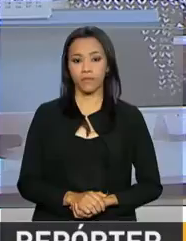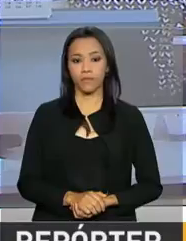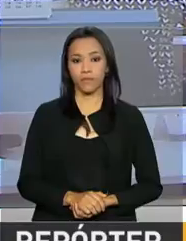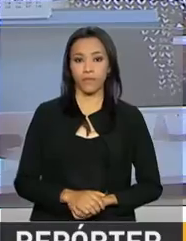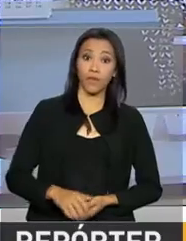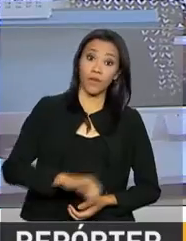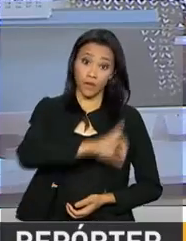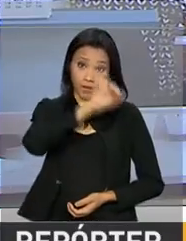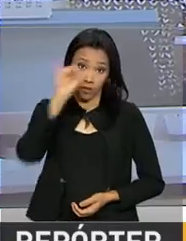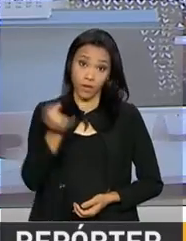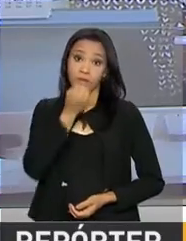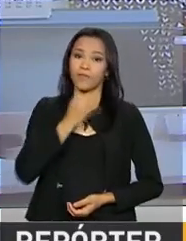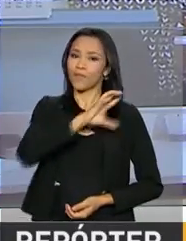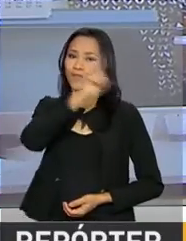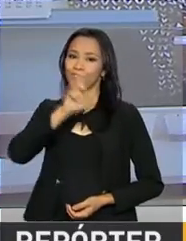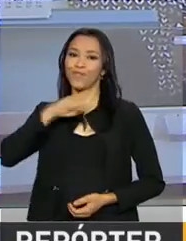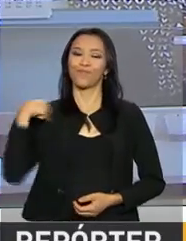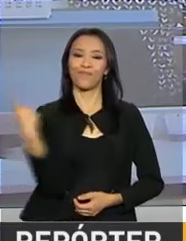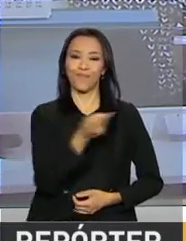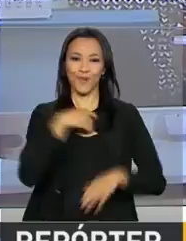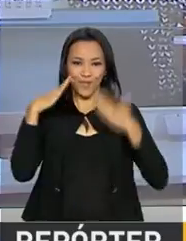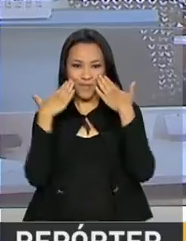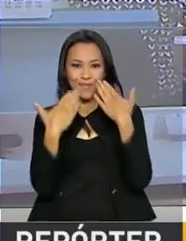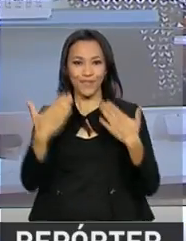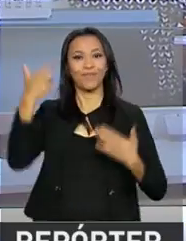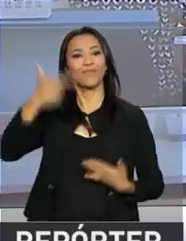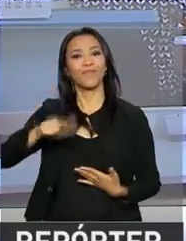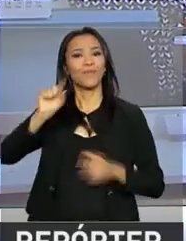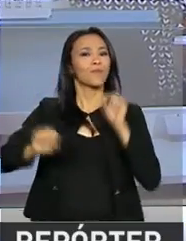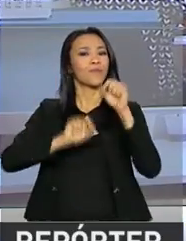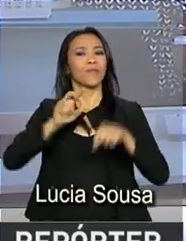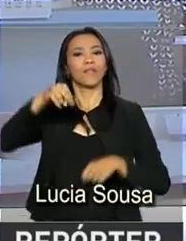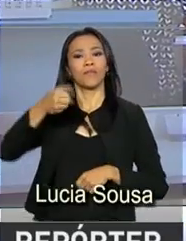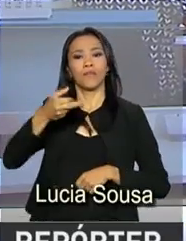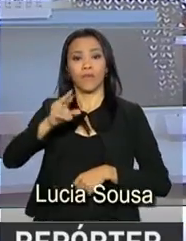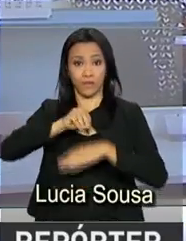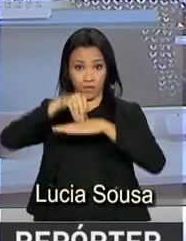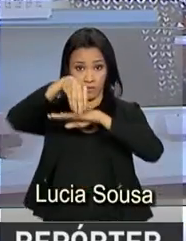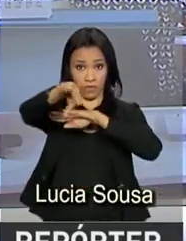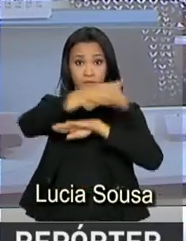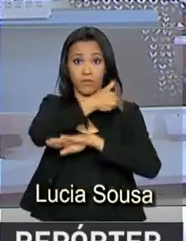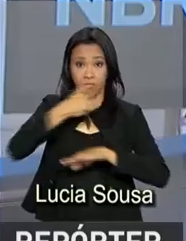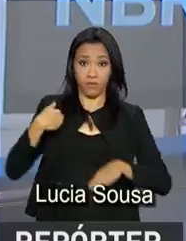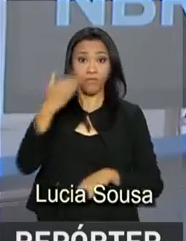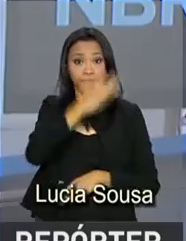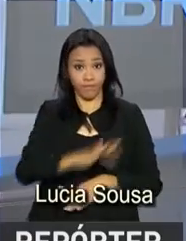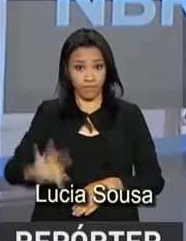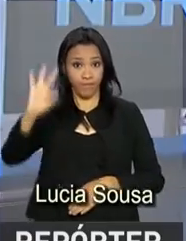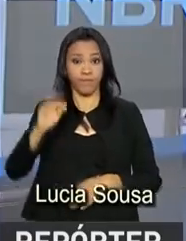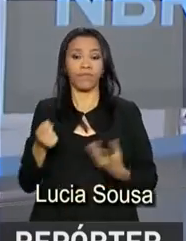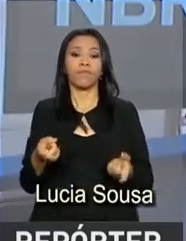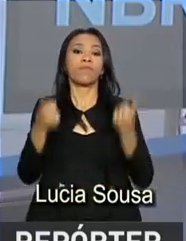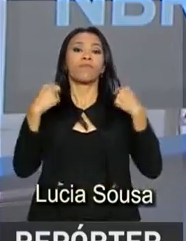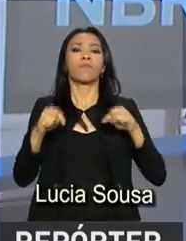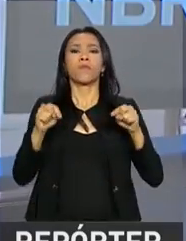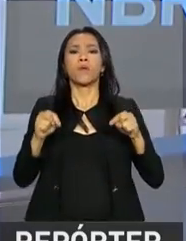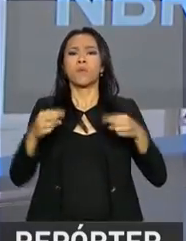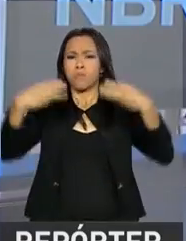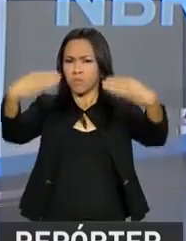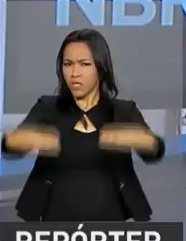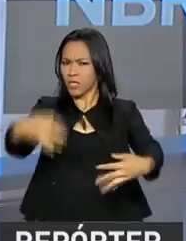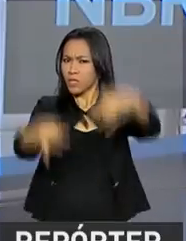o Olá bom dia estamos de volta com mais uma edição do repórter NBR com as notícias do governo federal o Ministério da Justiça